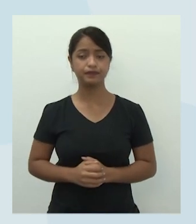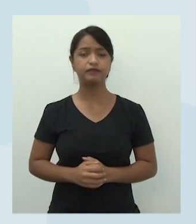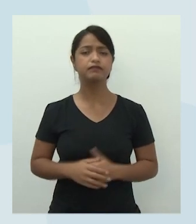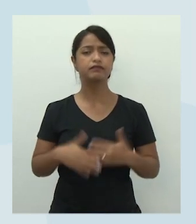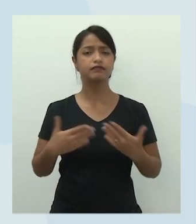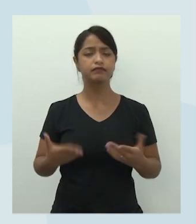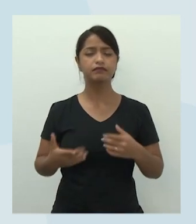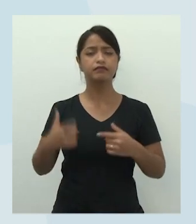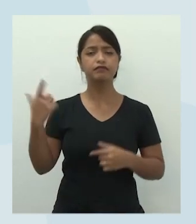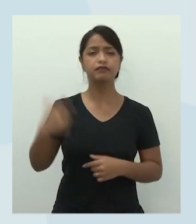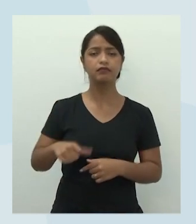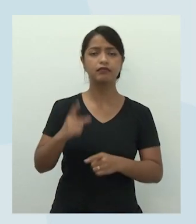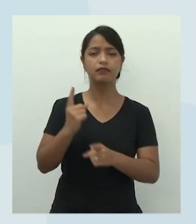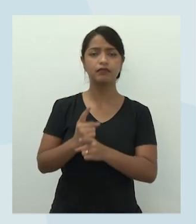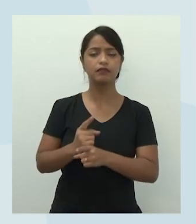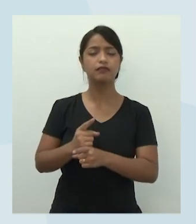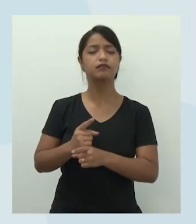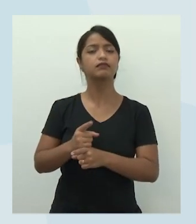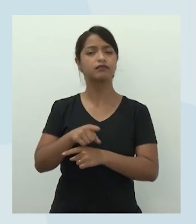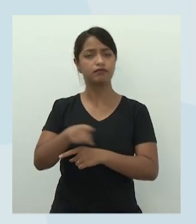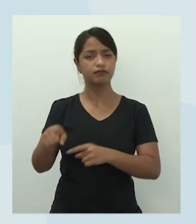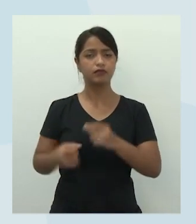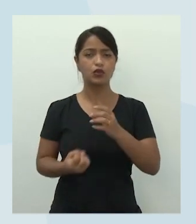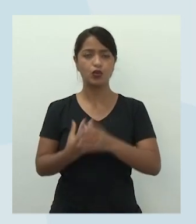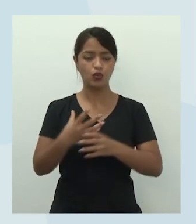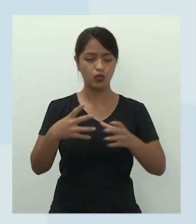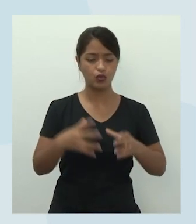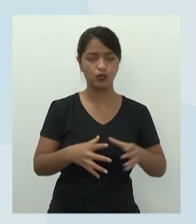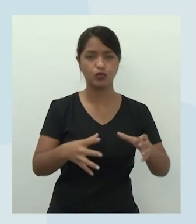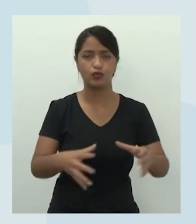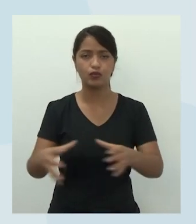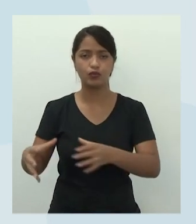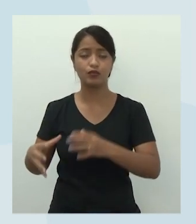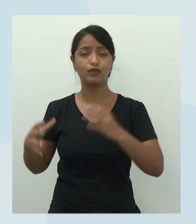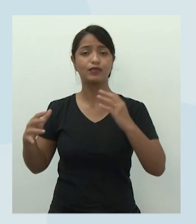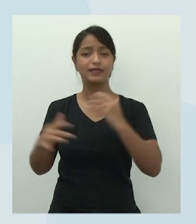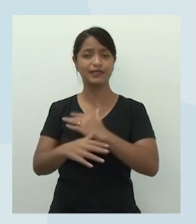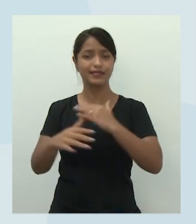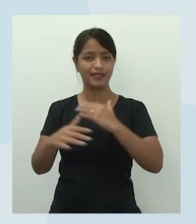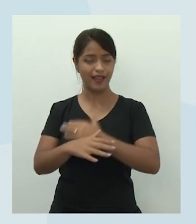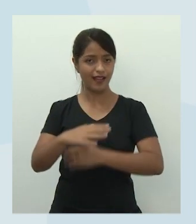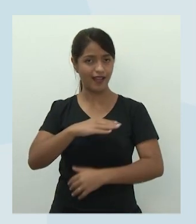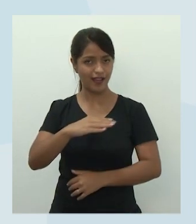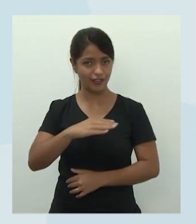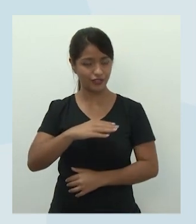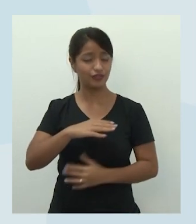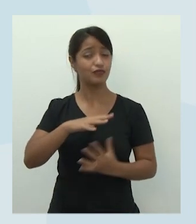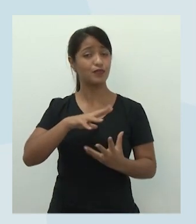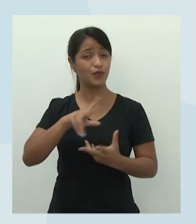organização social em cidades, tá? Então, as primeiras cidades do mundo surgiram na